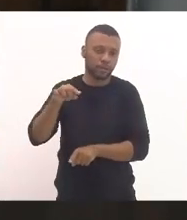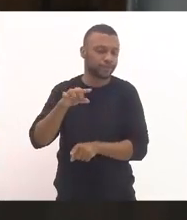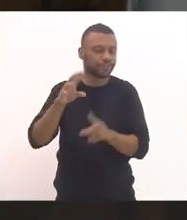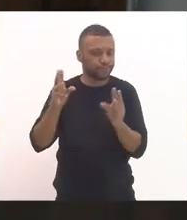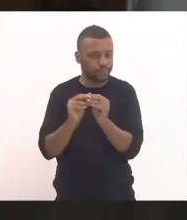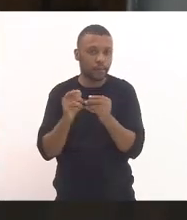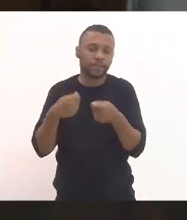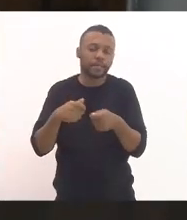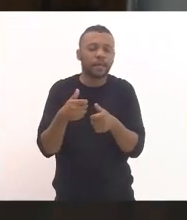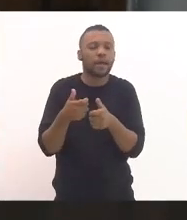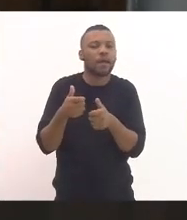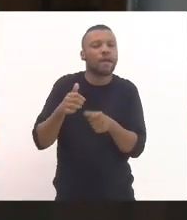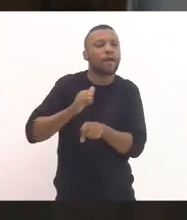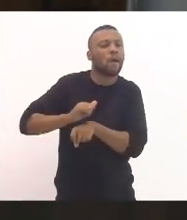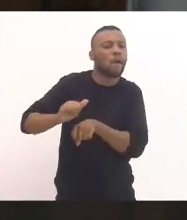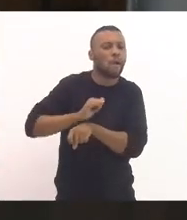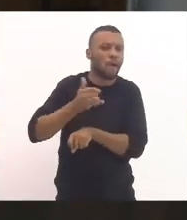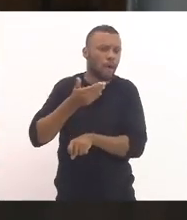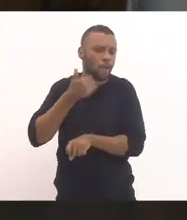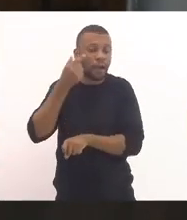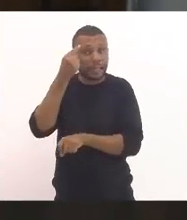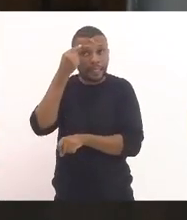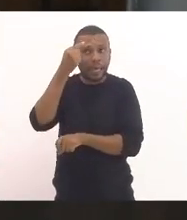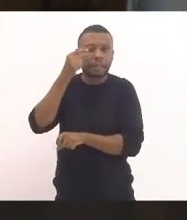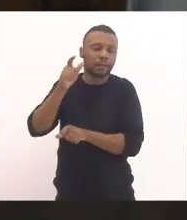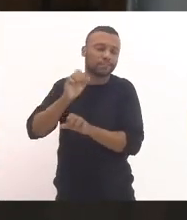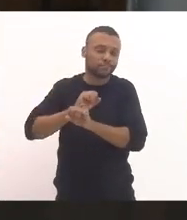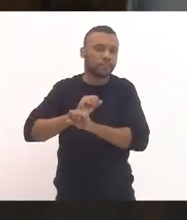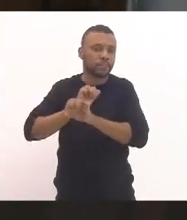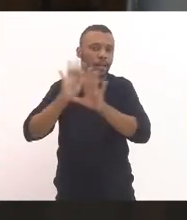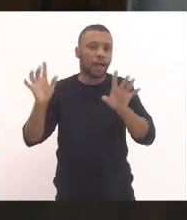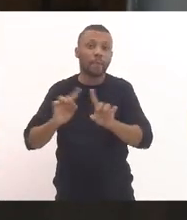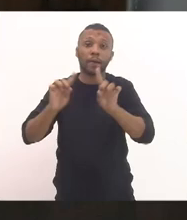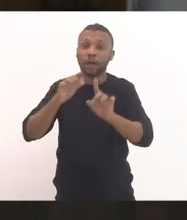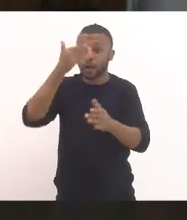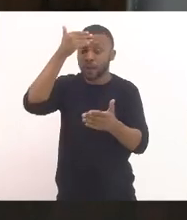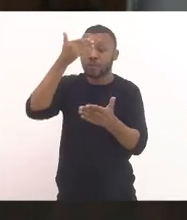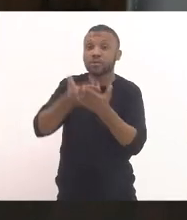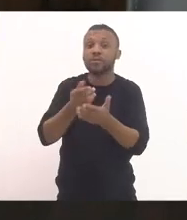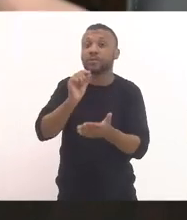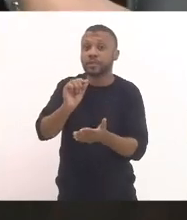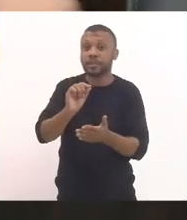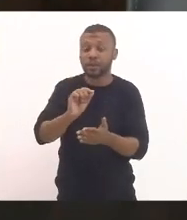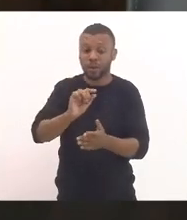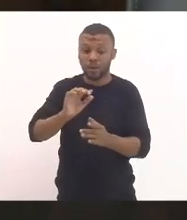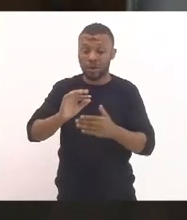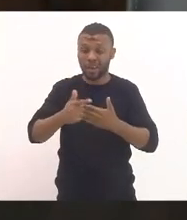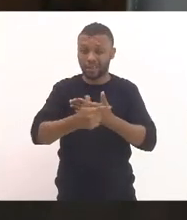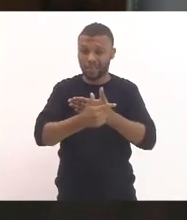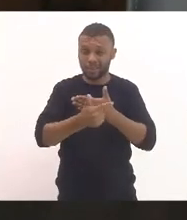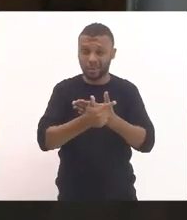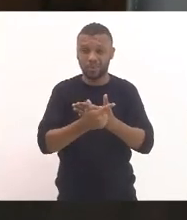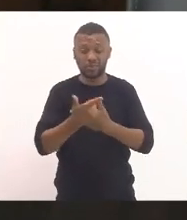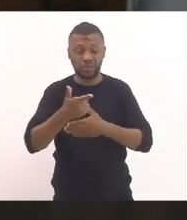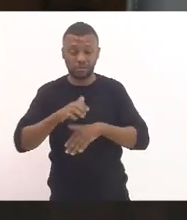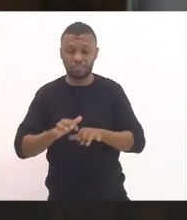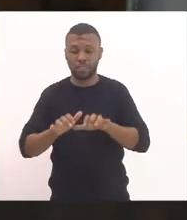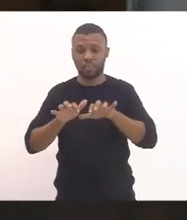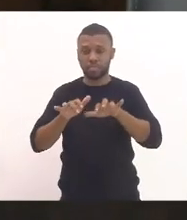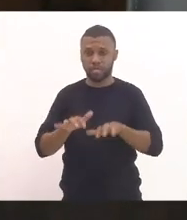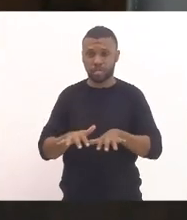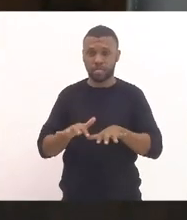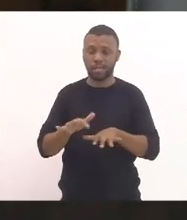precisa ser melhor ser melhorada se der mas eu acho que nós temos que tirar o policial dessa função de digitador